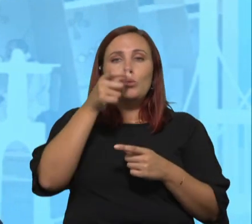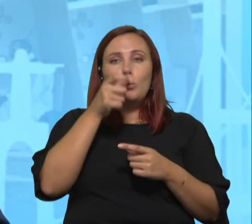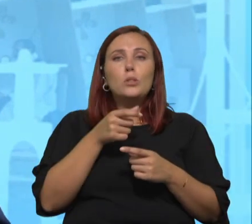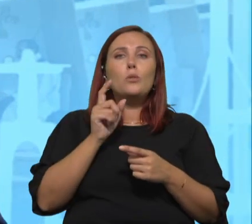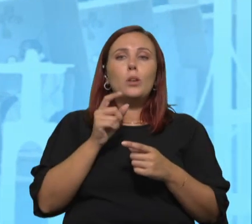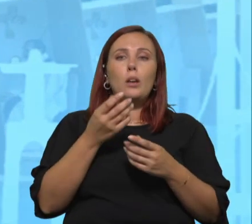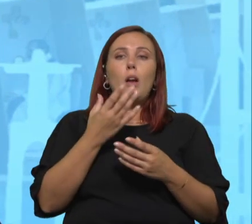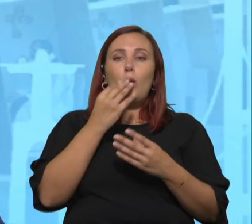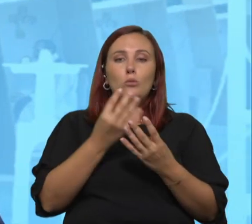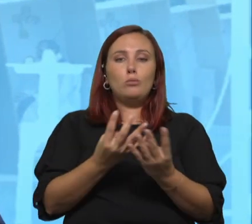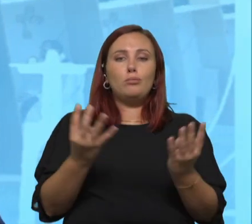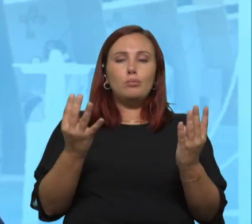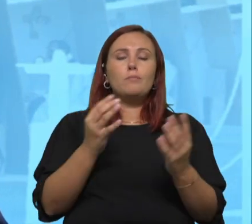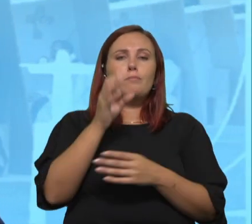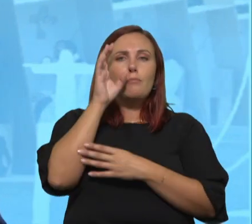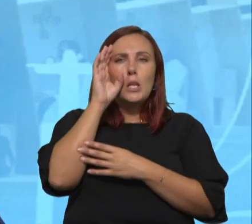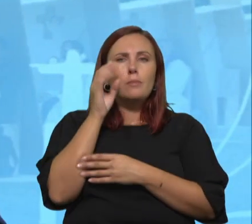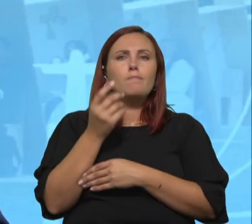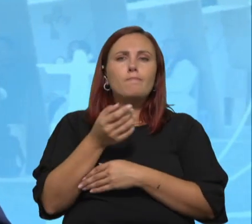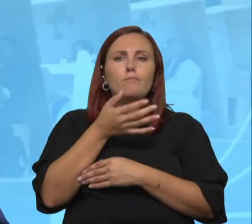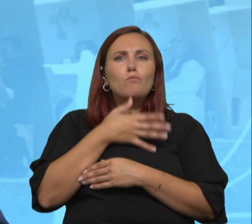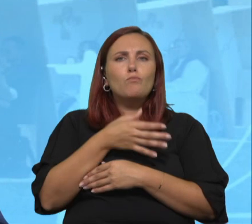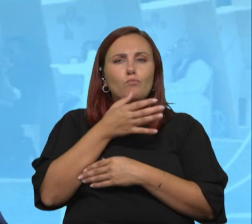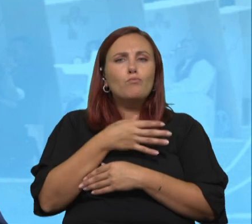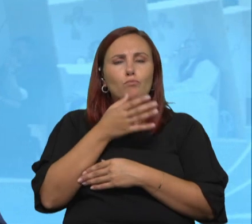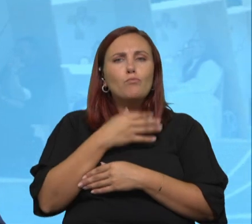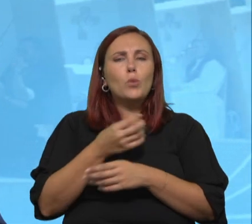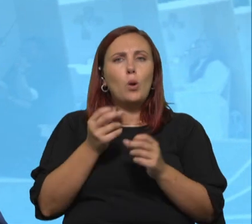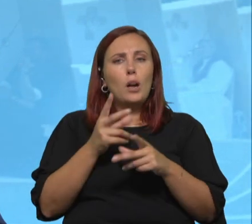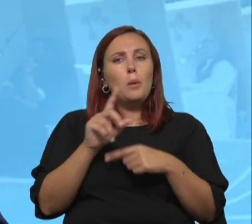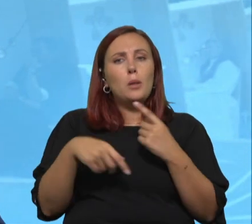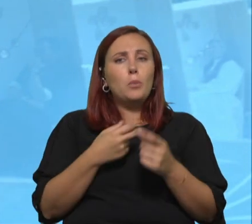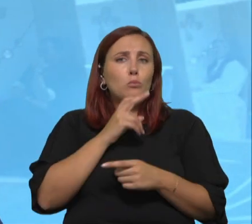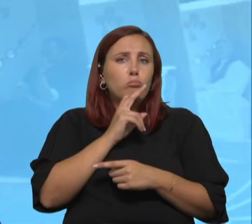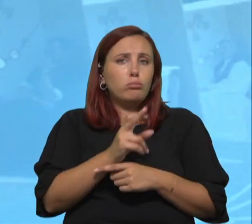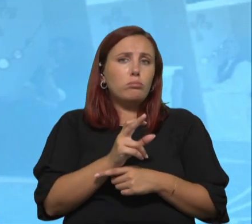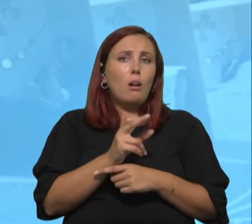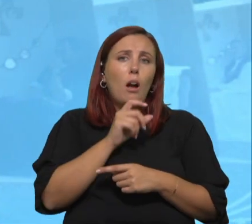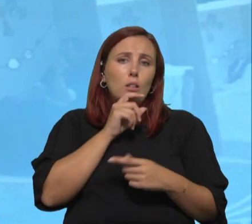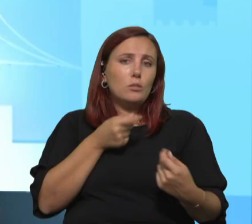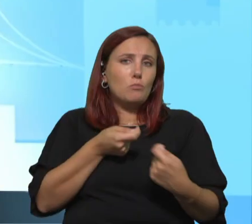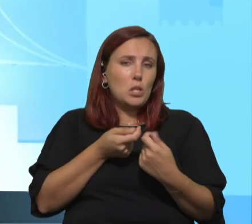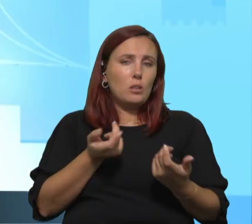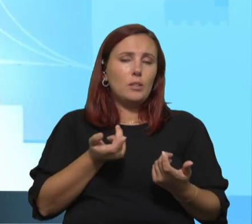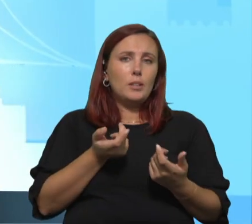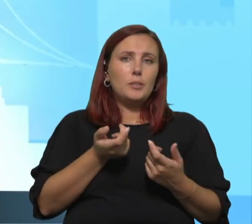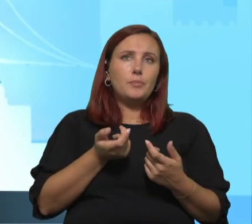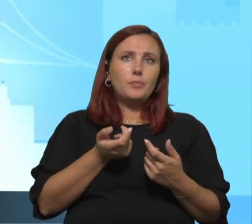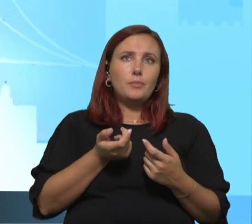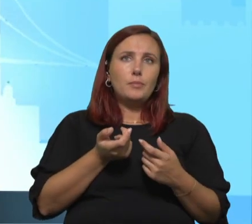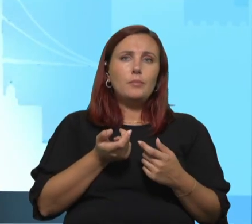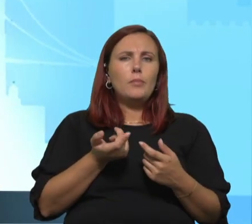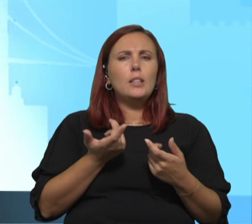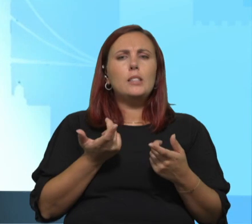para estarmos com eles, para lhes dar as respostas possíveis. Isso aí em causa não está uma democratização